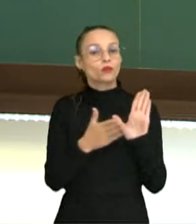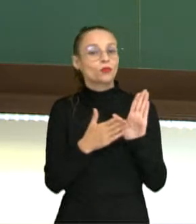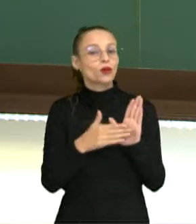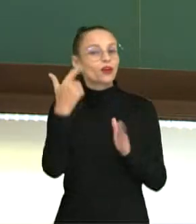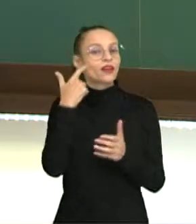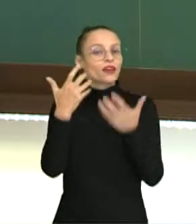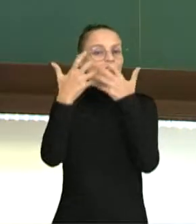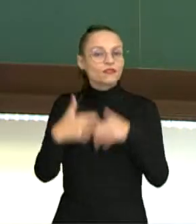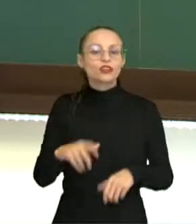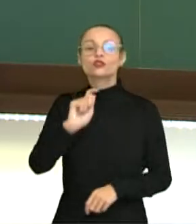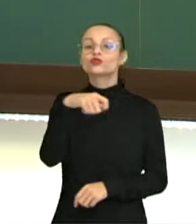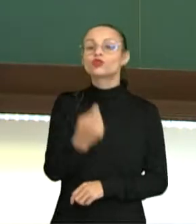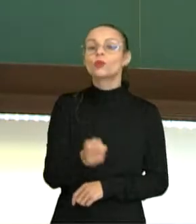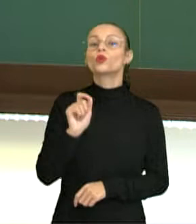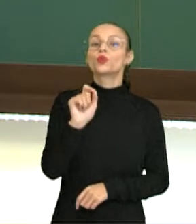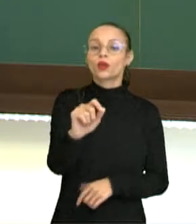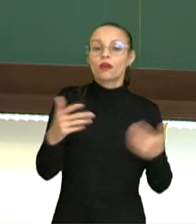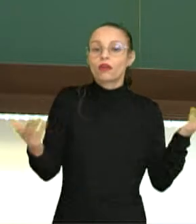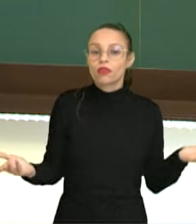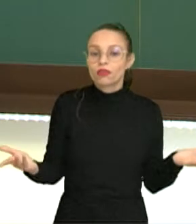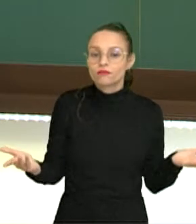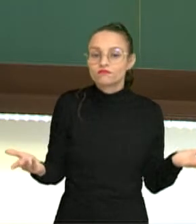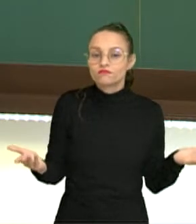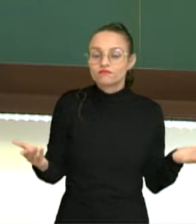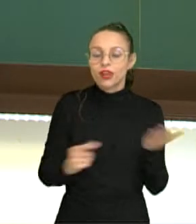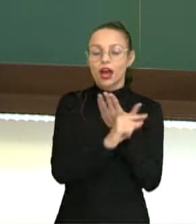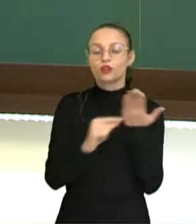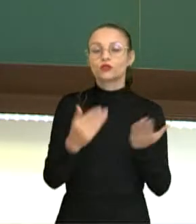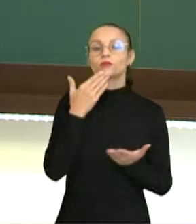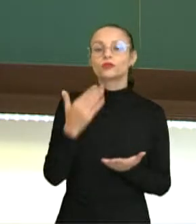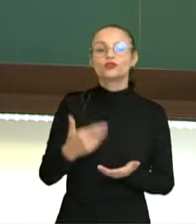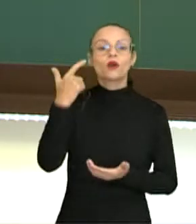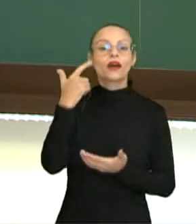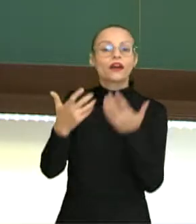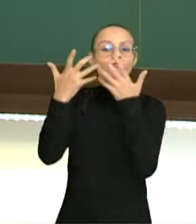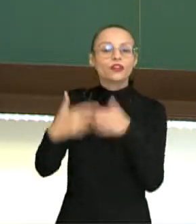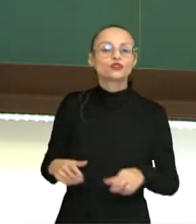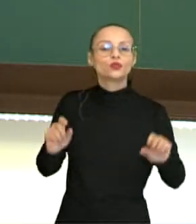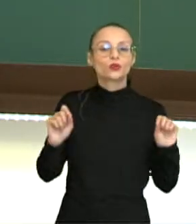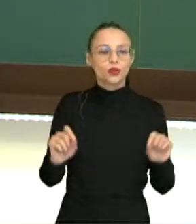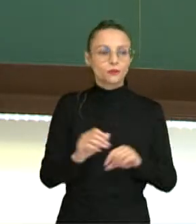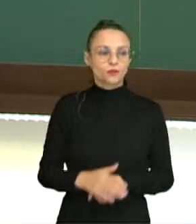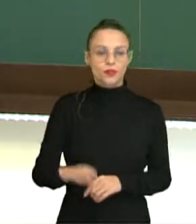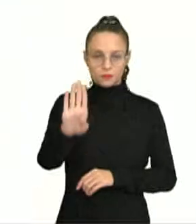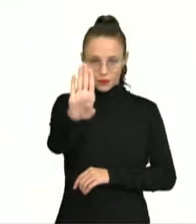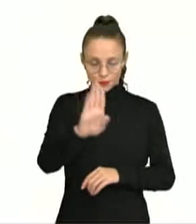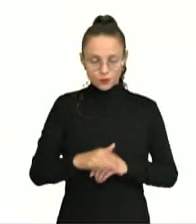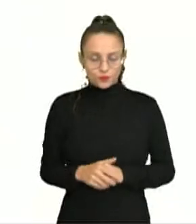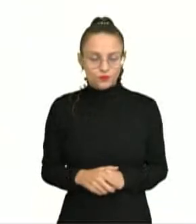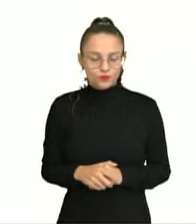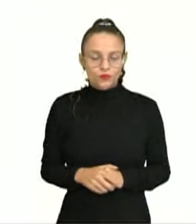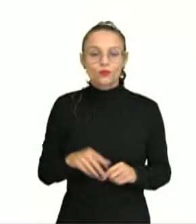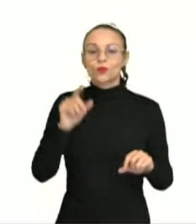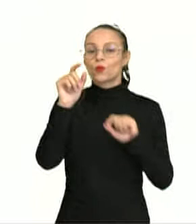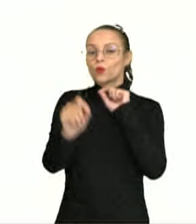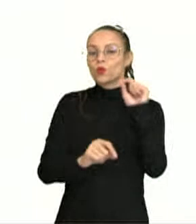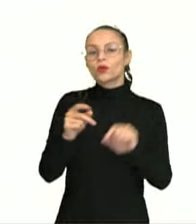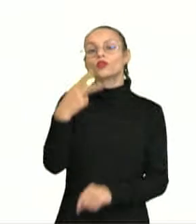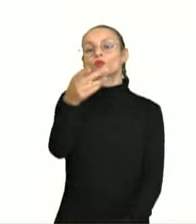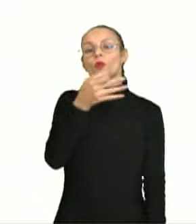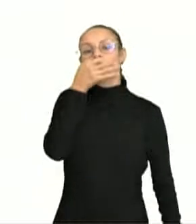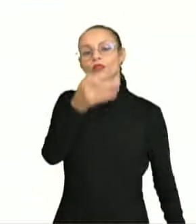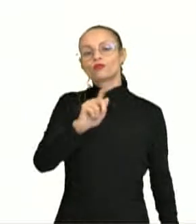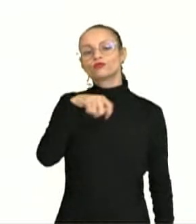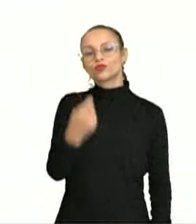sobre quais questões? O que você acha? O que ele pediu para estar refletindo? Na B, eu te pergunto, qual é a sua opinião sobre o